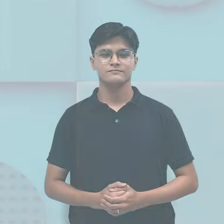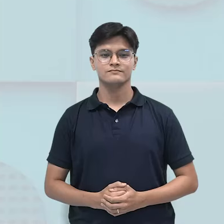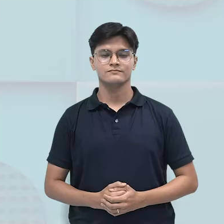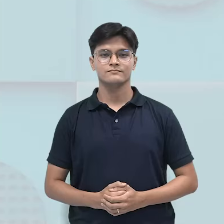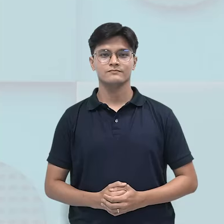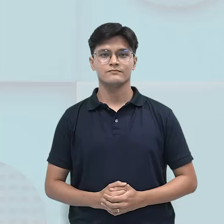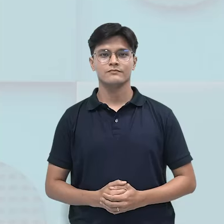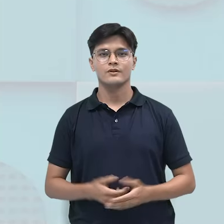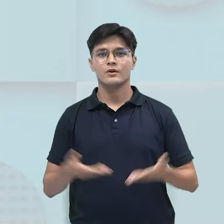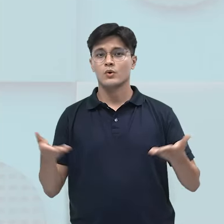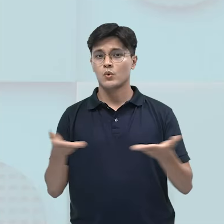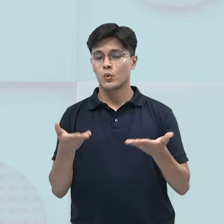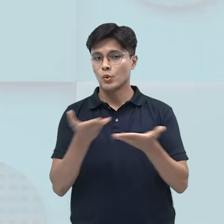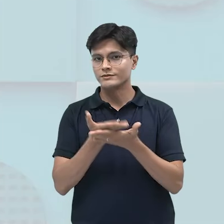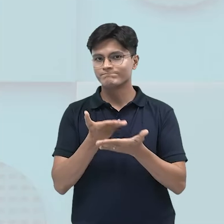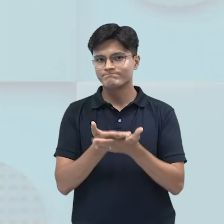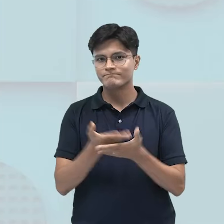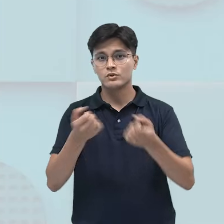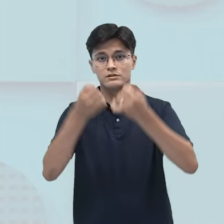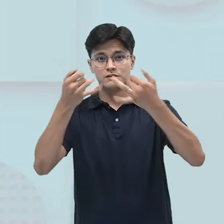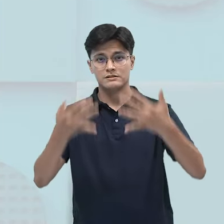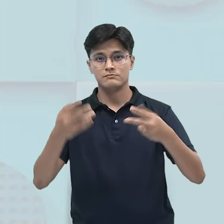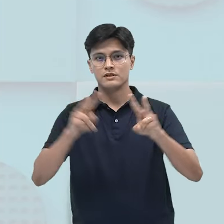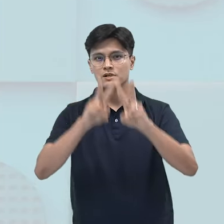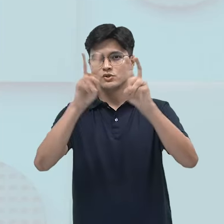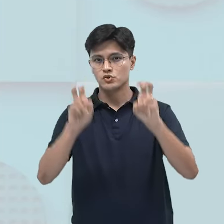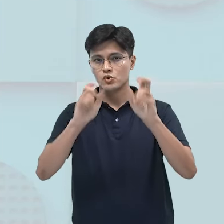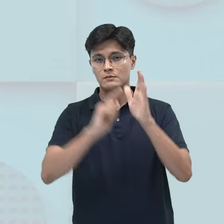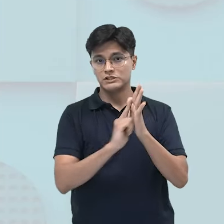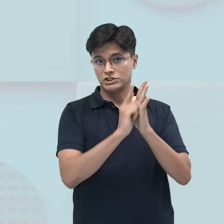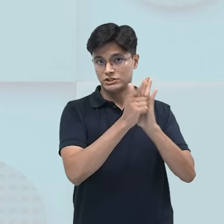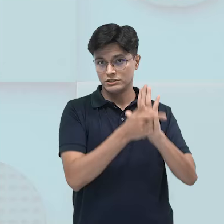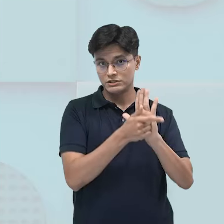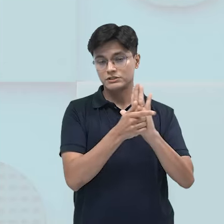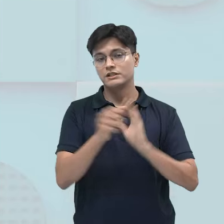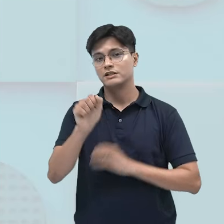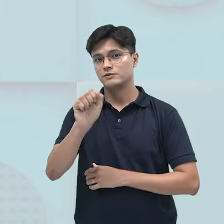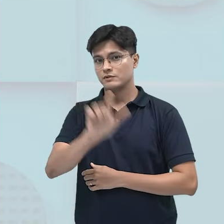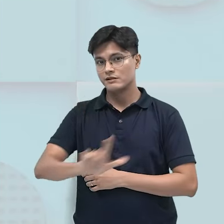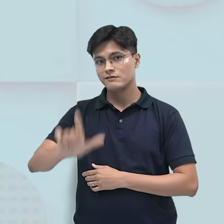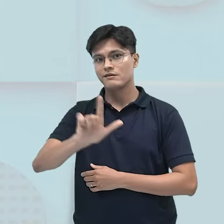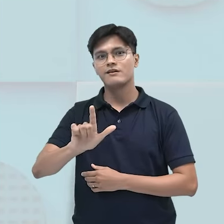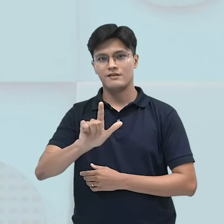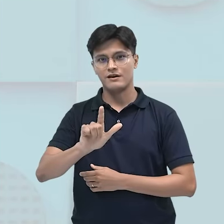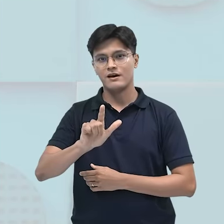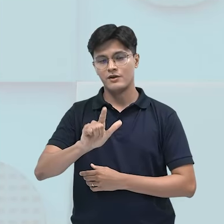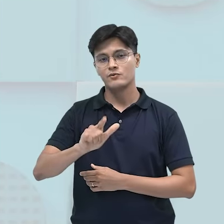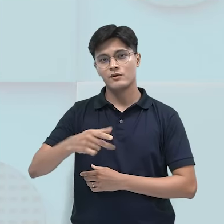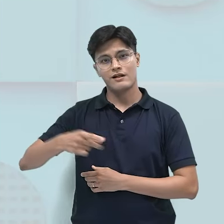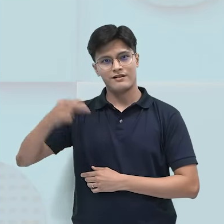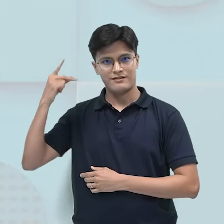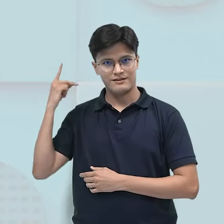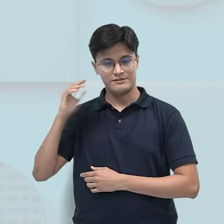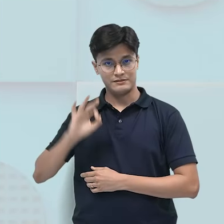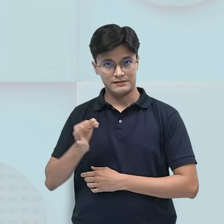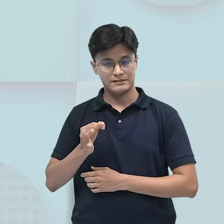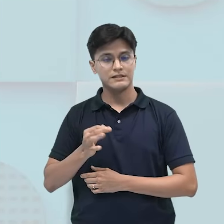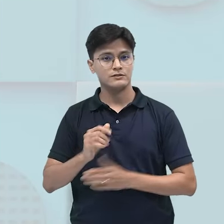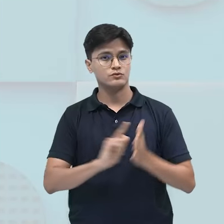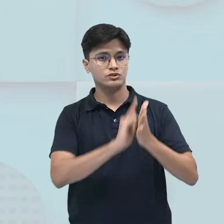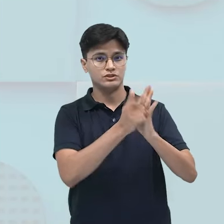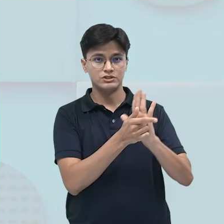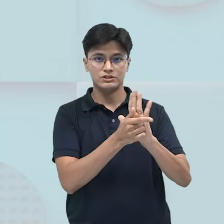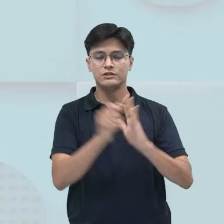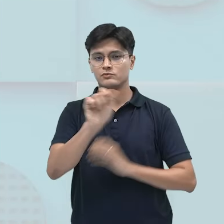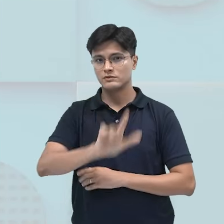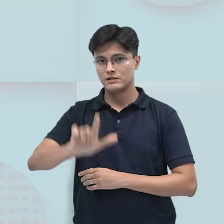Nossa aula de hoje vai tratar dos gêneros literários clássicos. Os gêneros literários